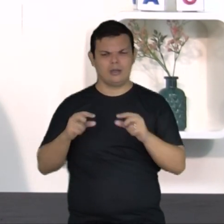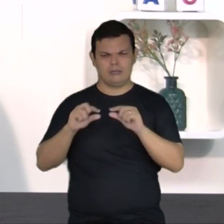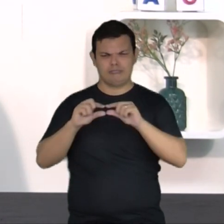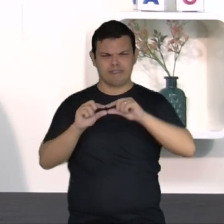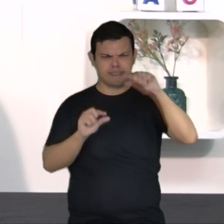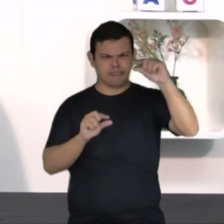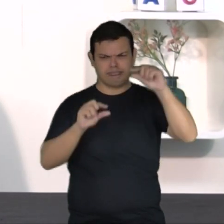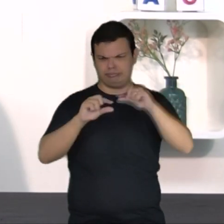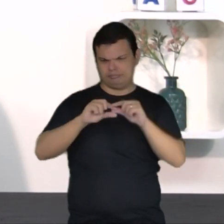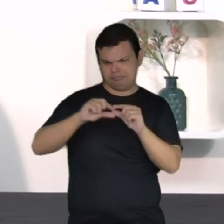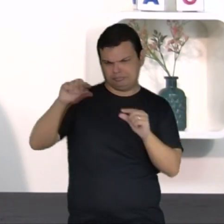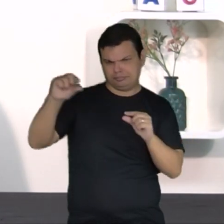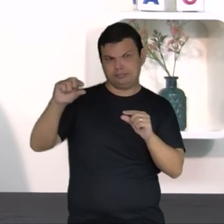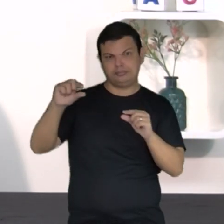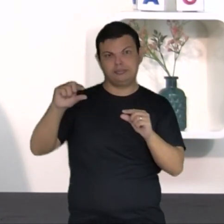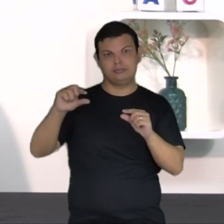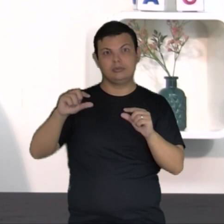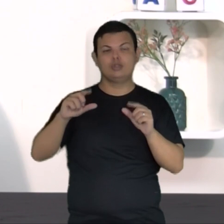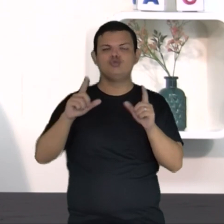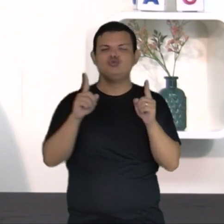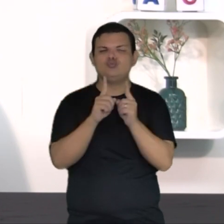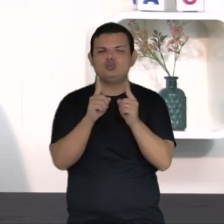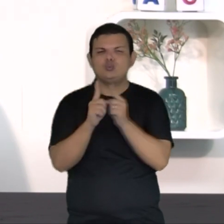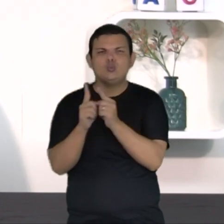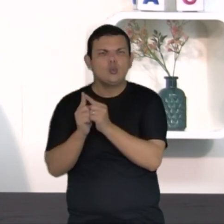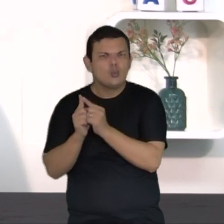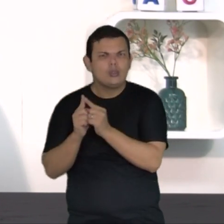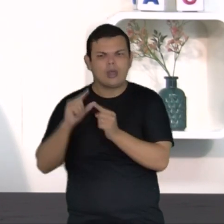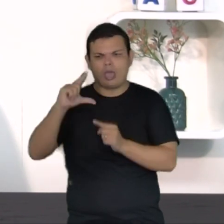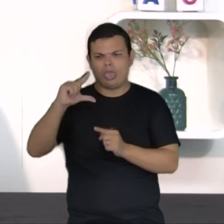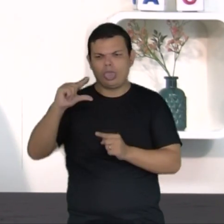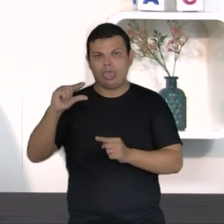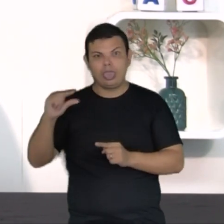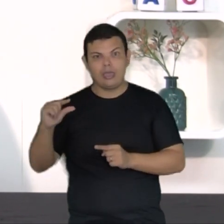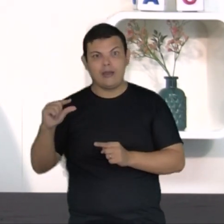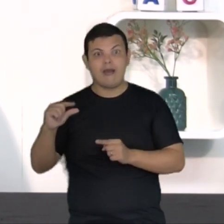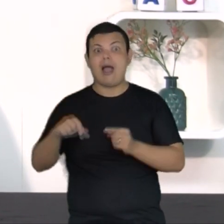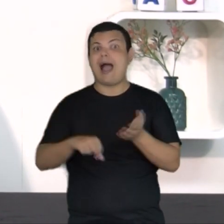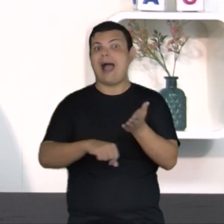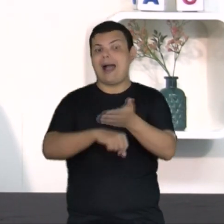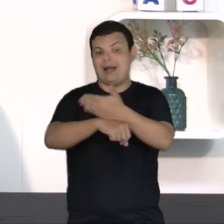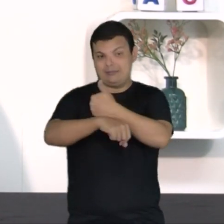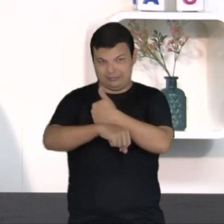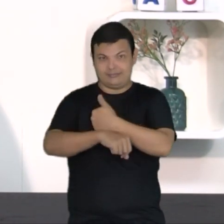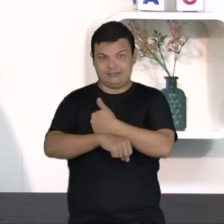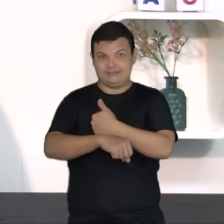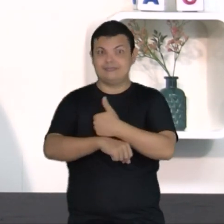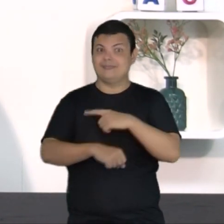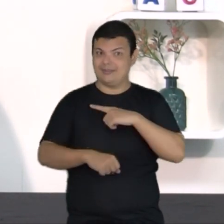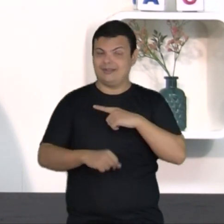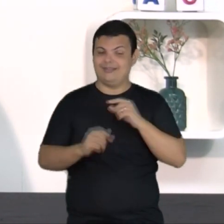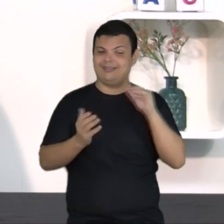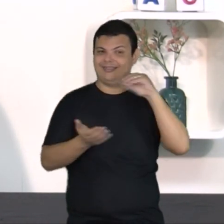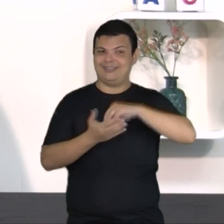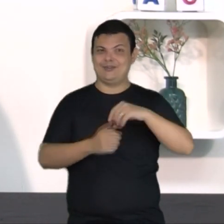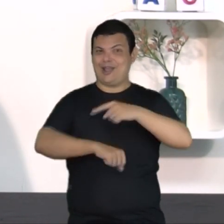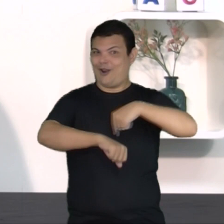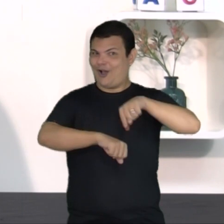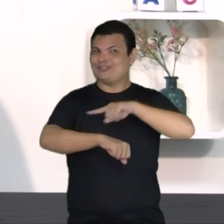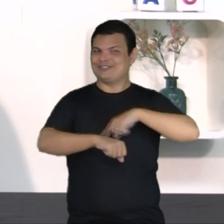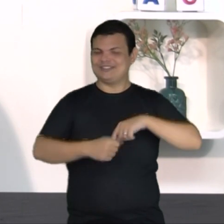ponteiros, o tamanho das letras dos ponteiros vai diminuindo de acordo com a velocidade que cada um deles tem dentro do relógio.